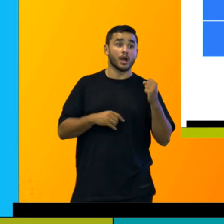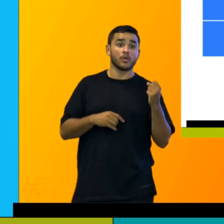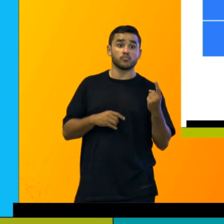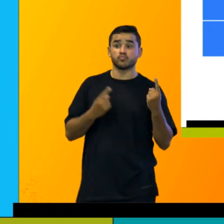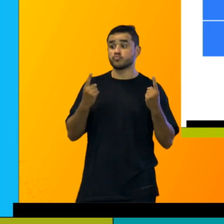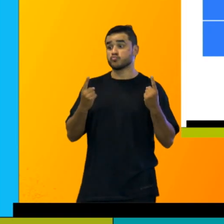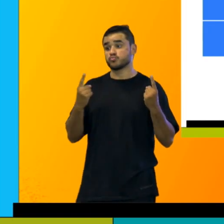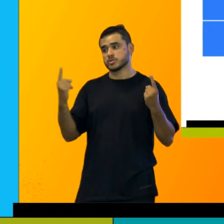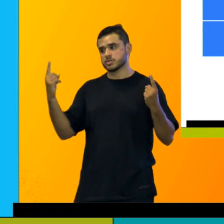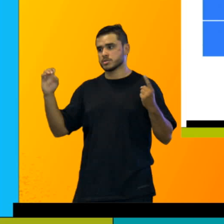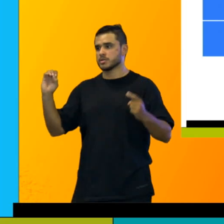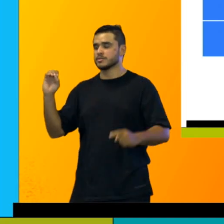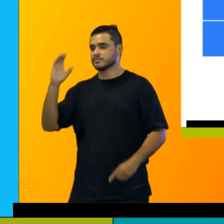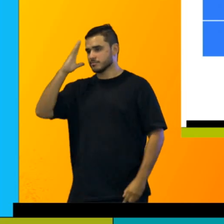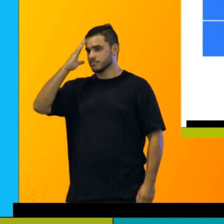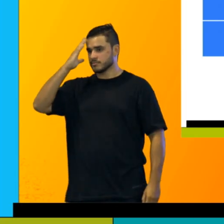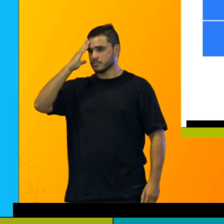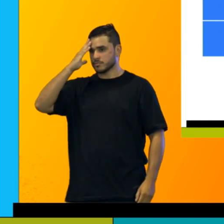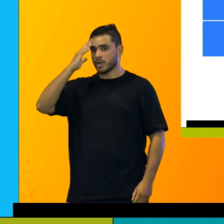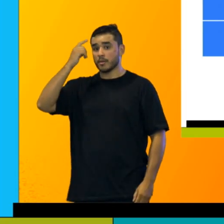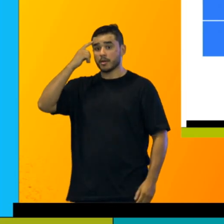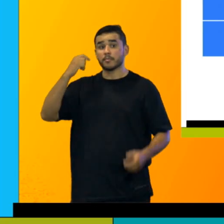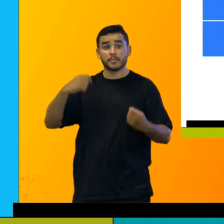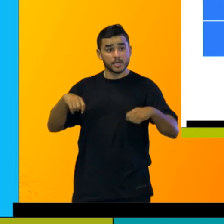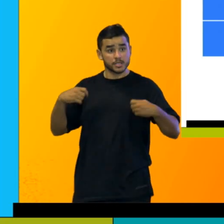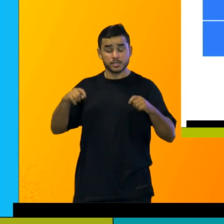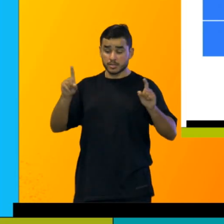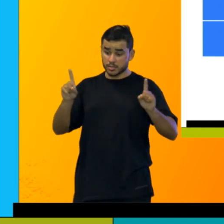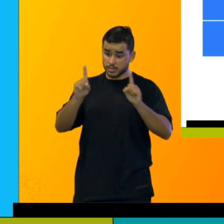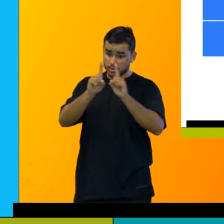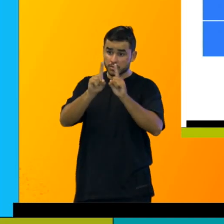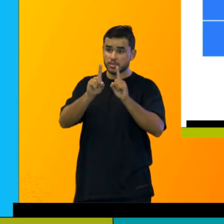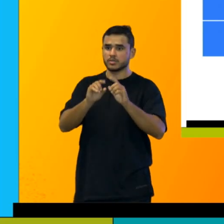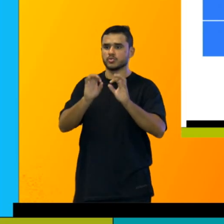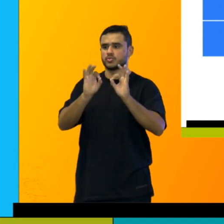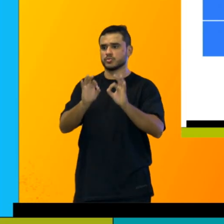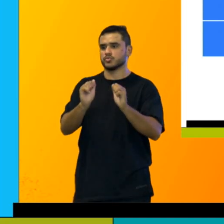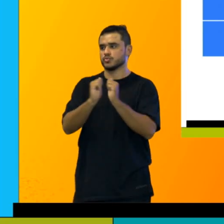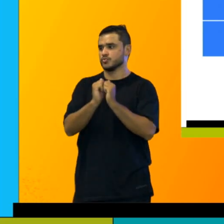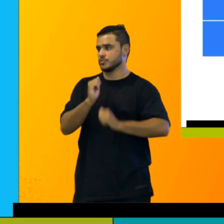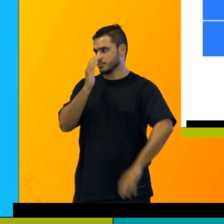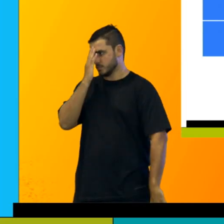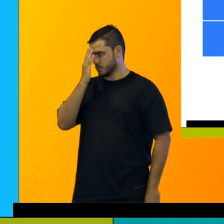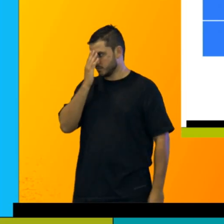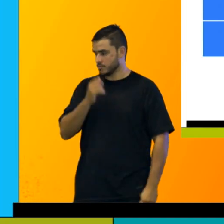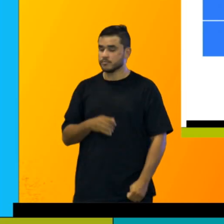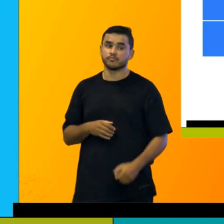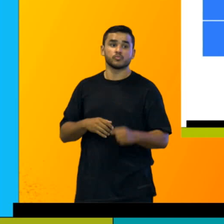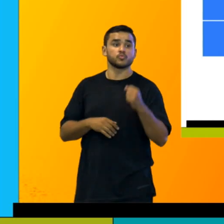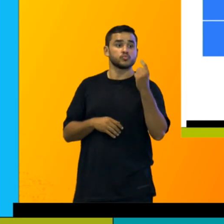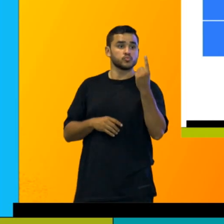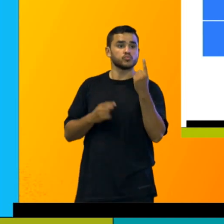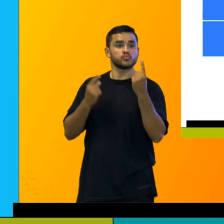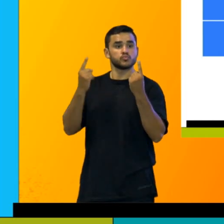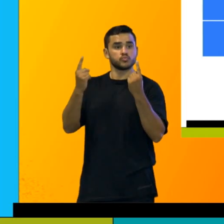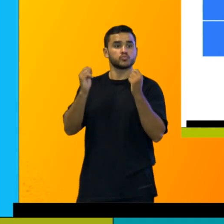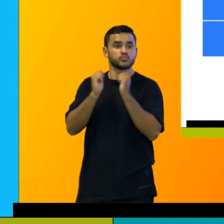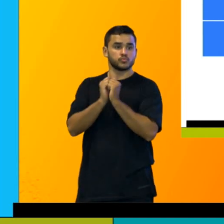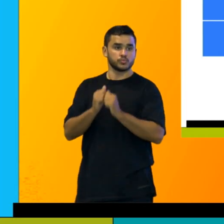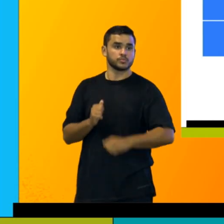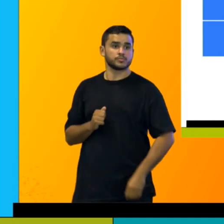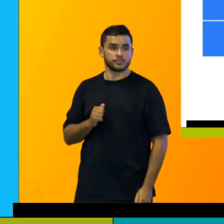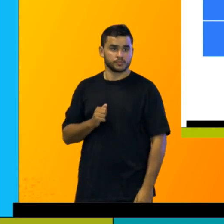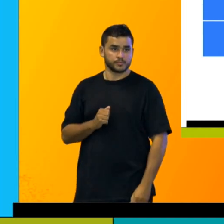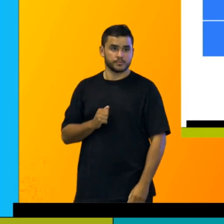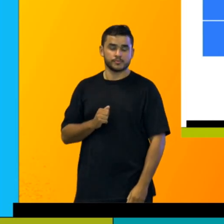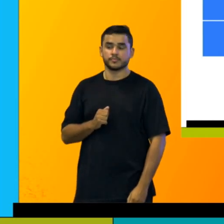que combinar o 1 com o 0 para formar o 2. O 1 e o 1, tipo 11, para formar